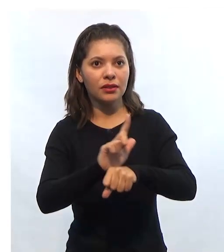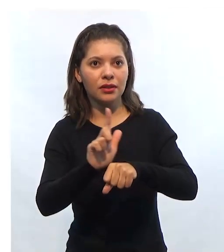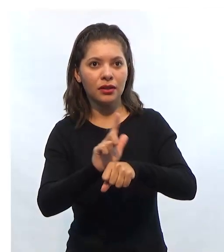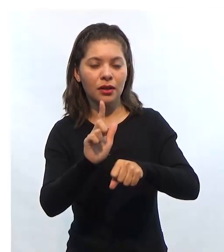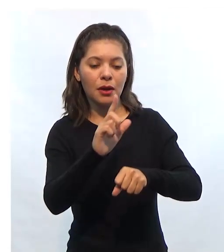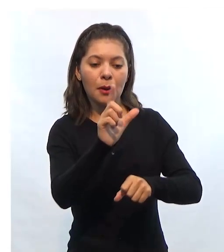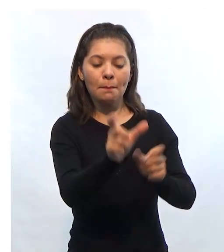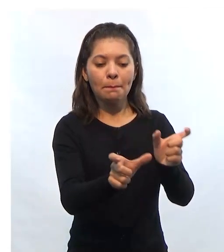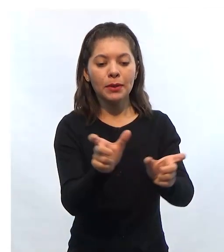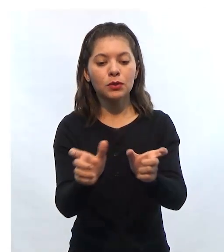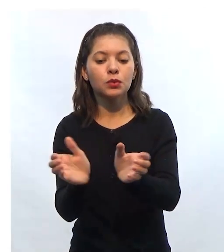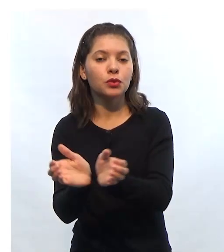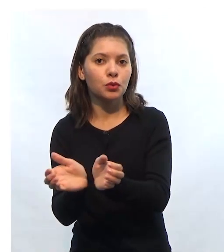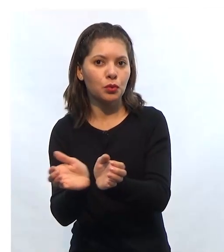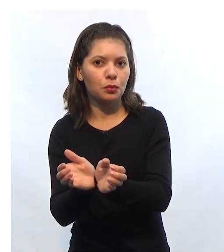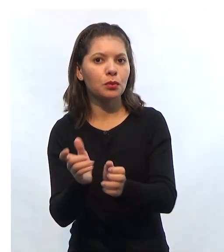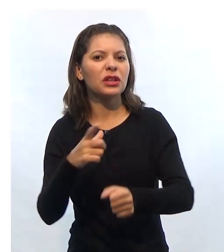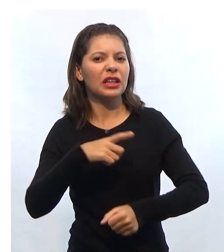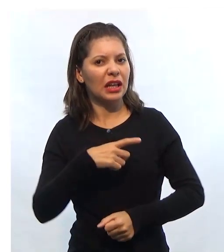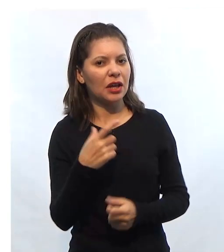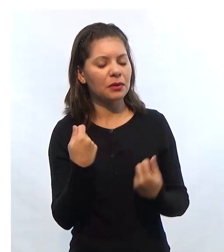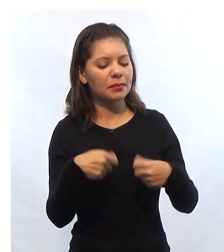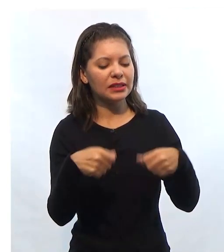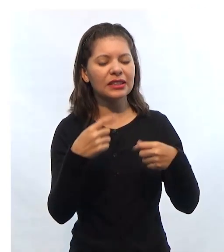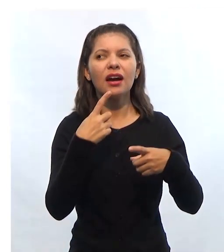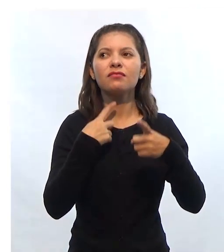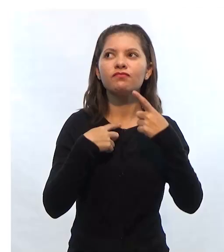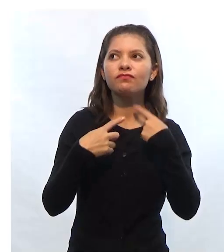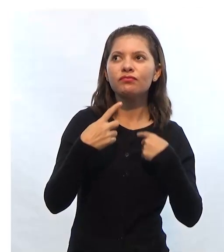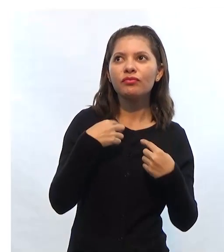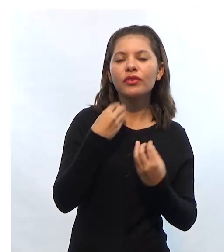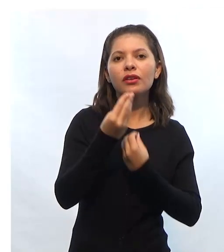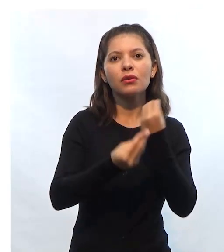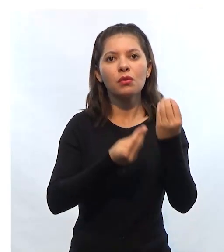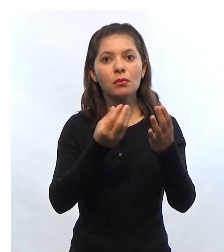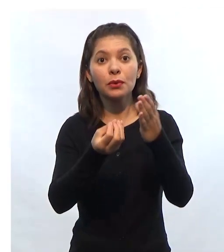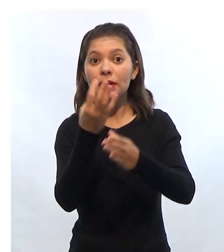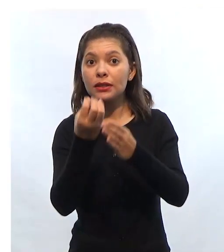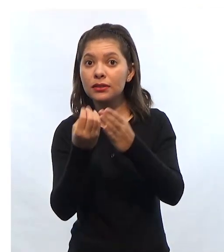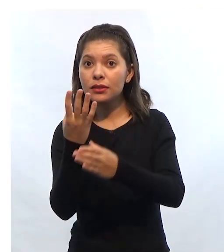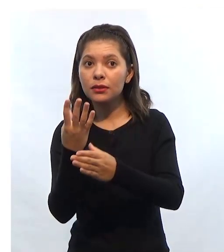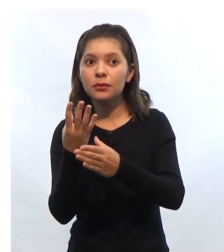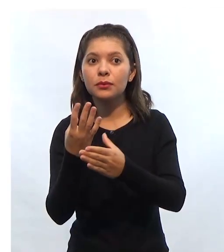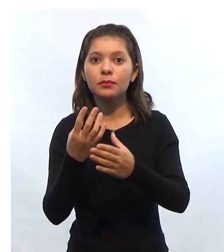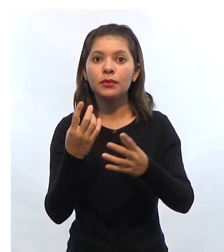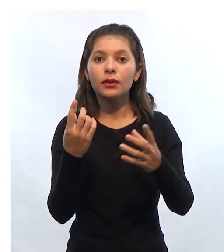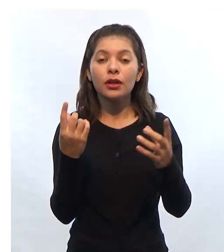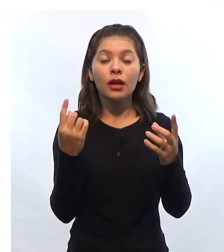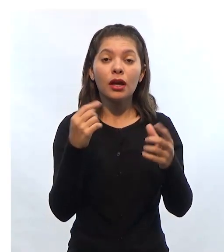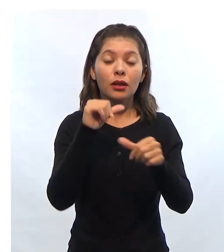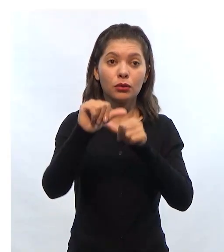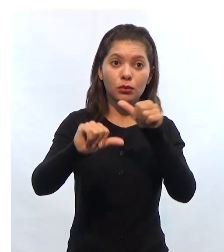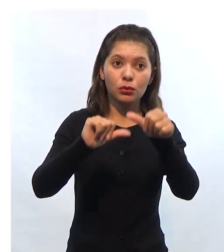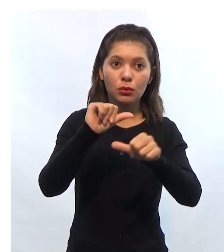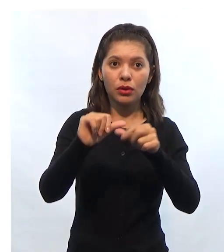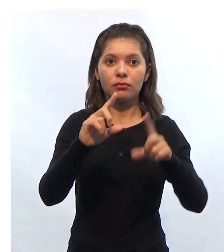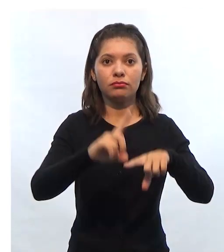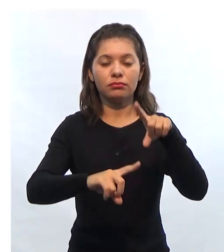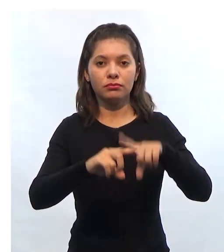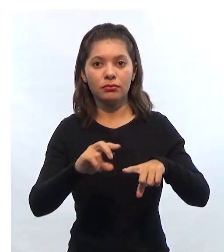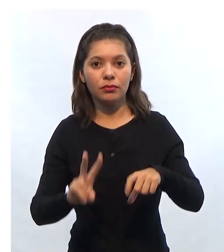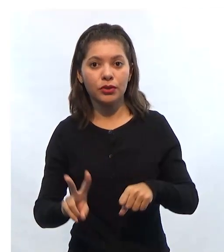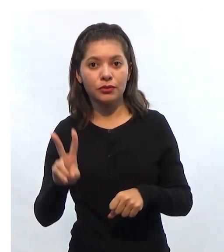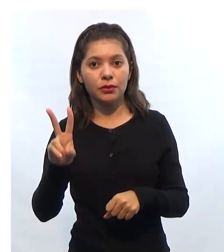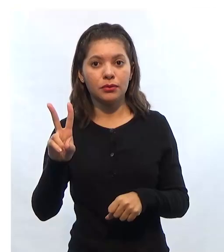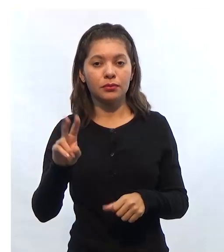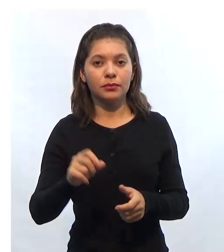grupos obtêm o que necessitam e desejam através da criação, oferta e troca de produtos